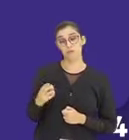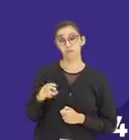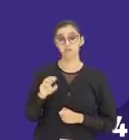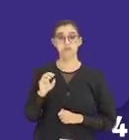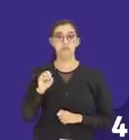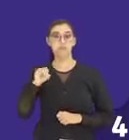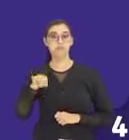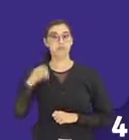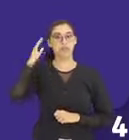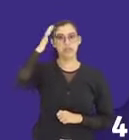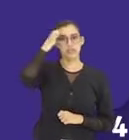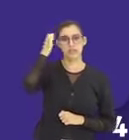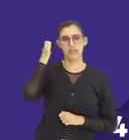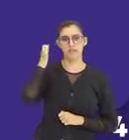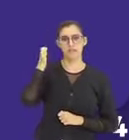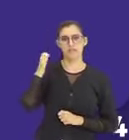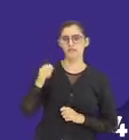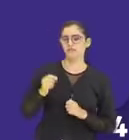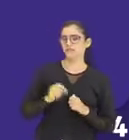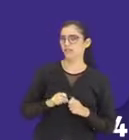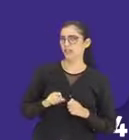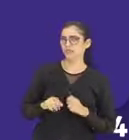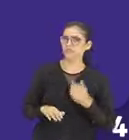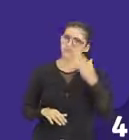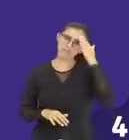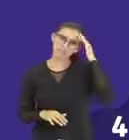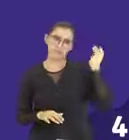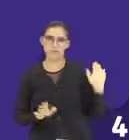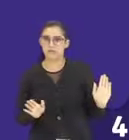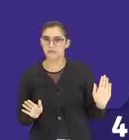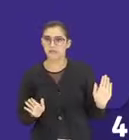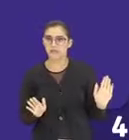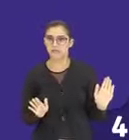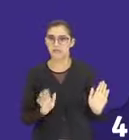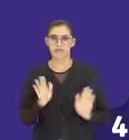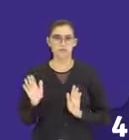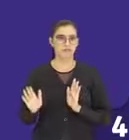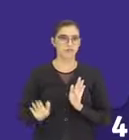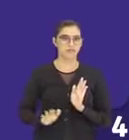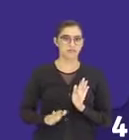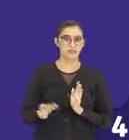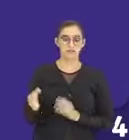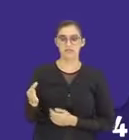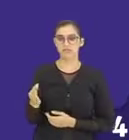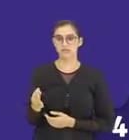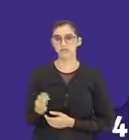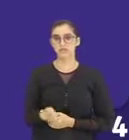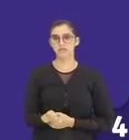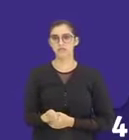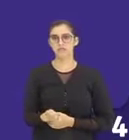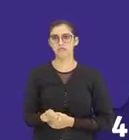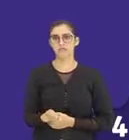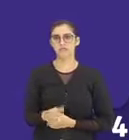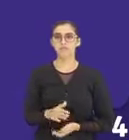fazem sem saber. Seria isso. Certos ou prováveis métodos. Aí de novo,